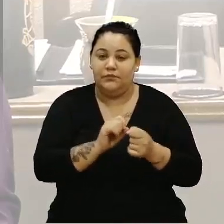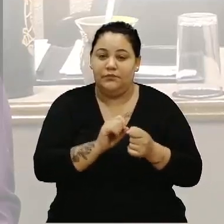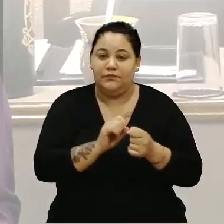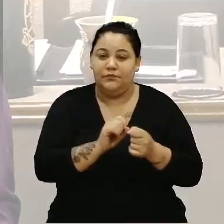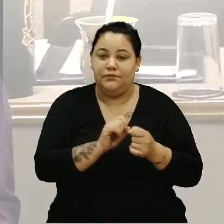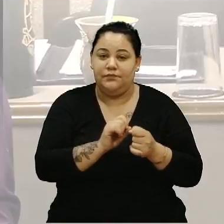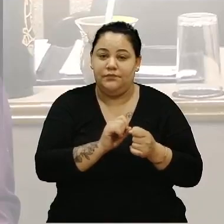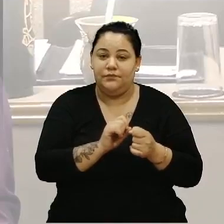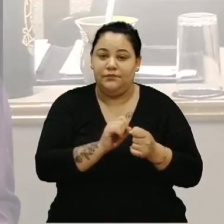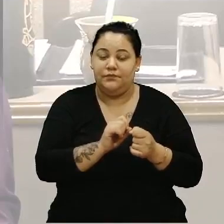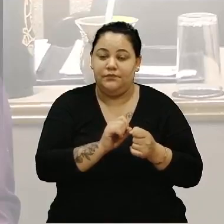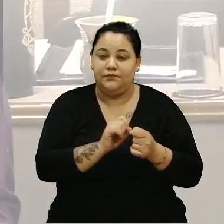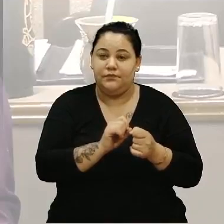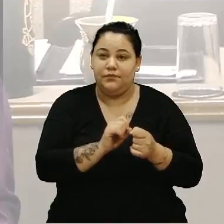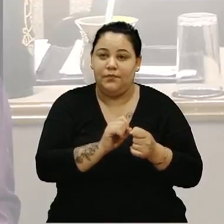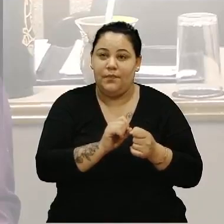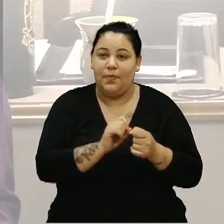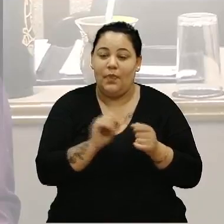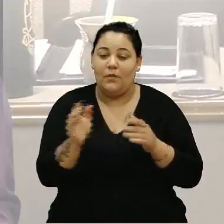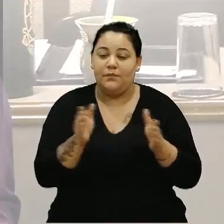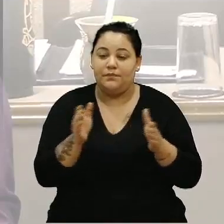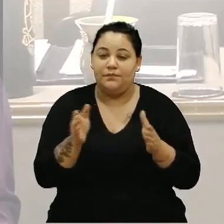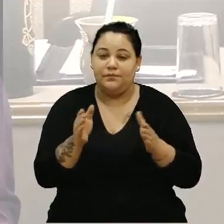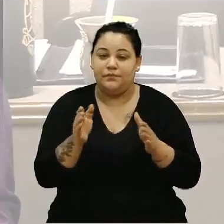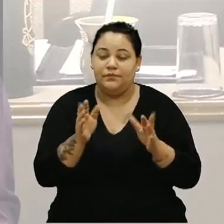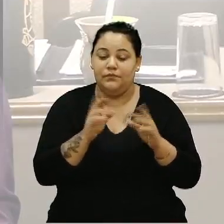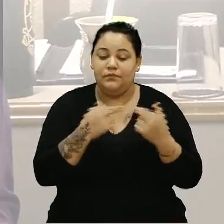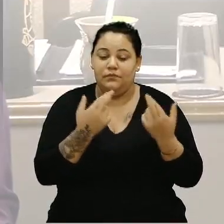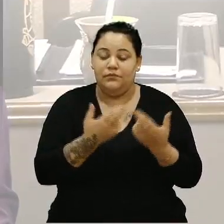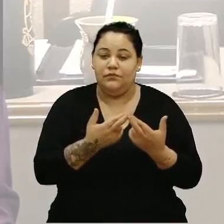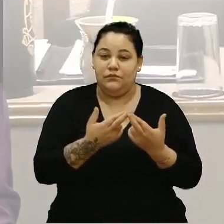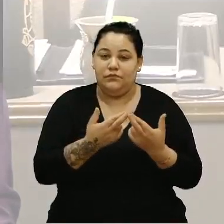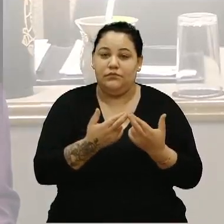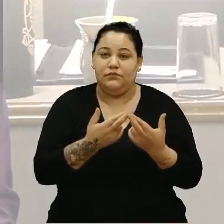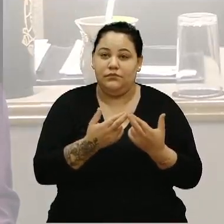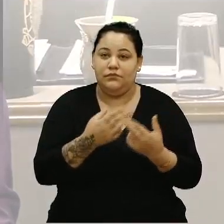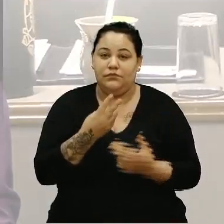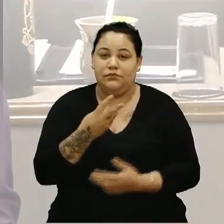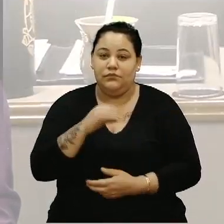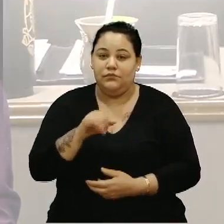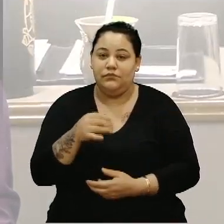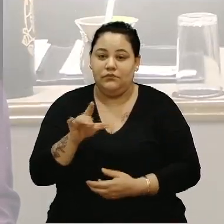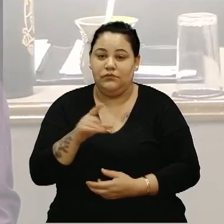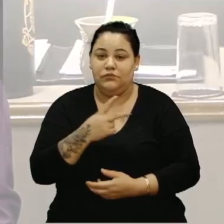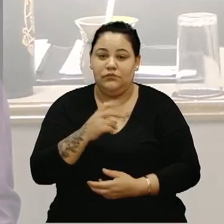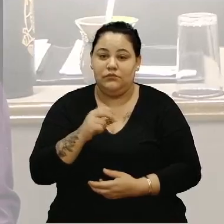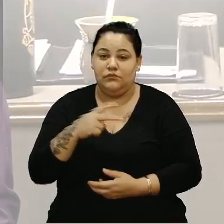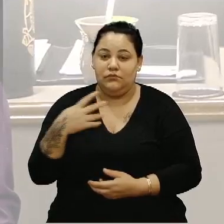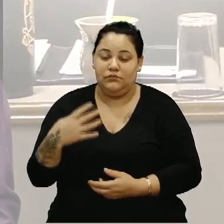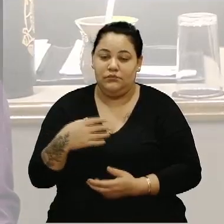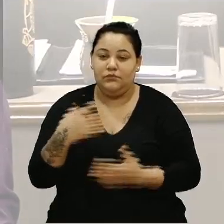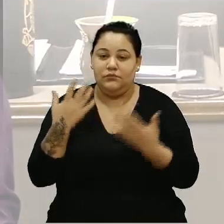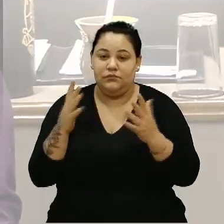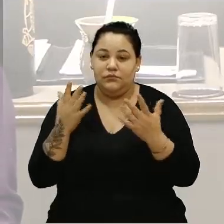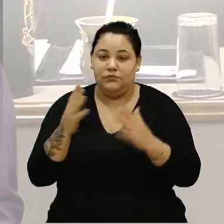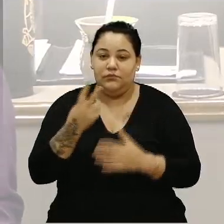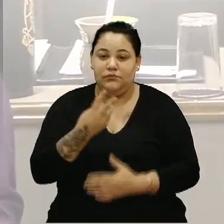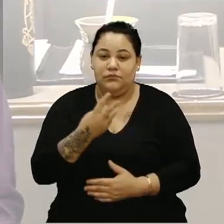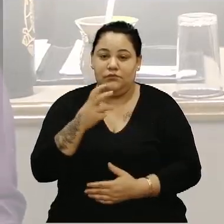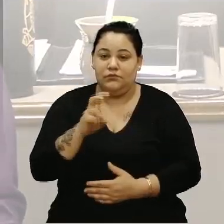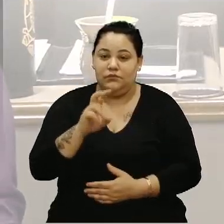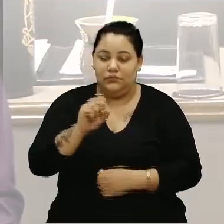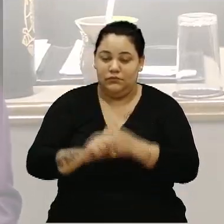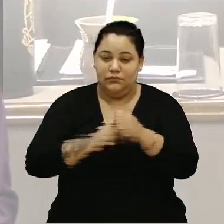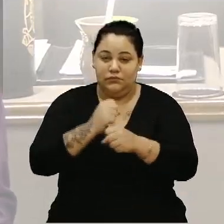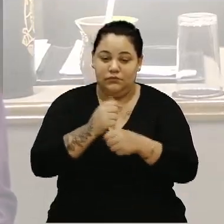sessão ordinária do dia 3 de julho de 2024. A Menon Atacadista celebra 35 anos de atuação